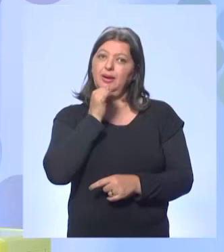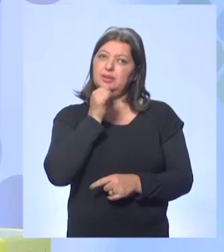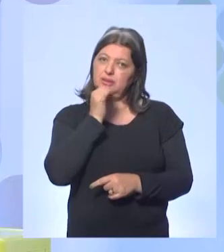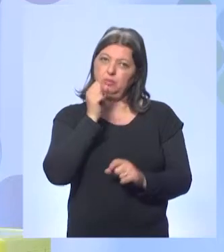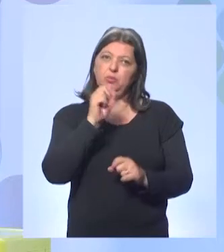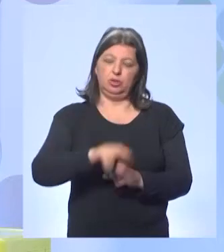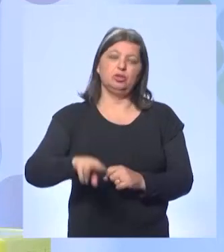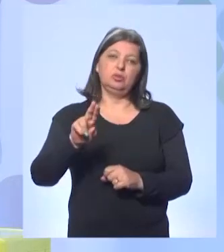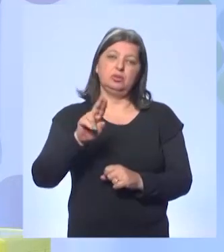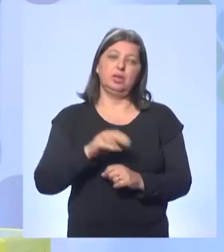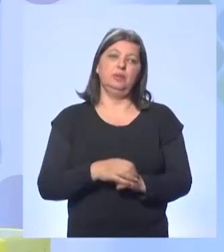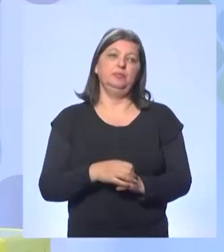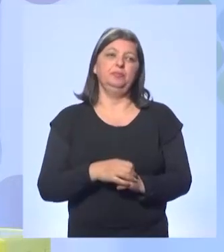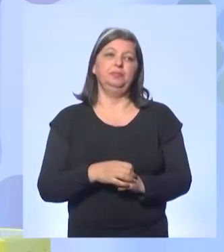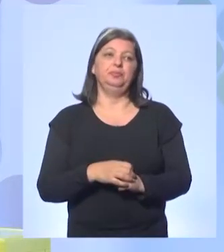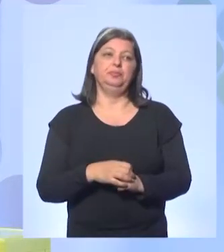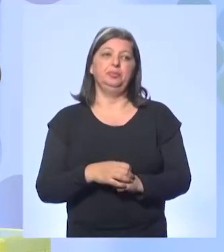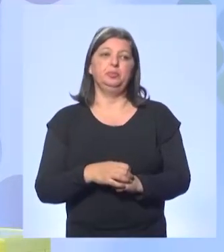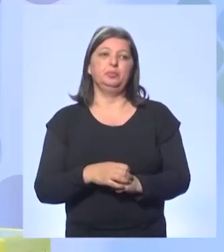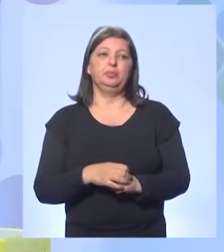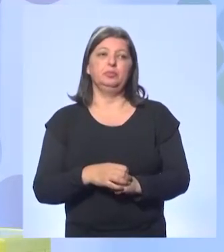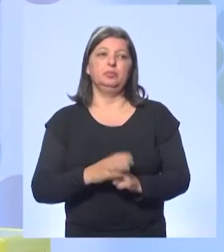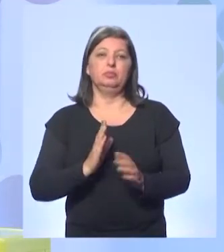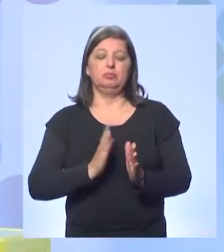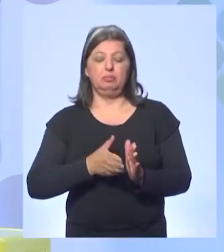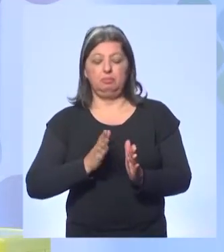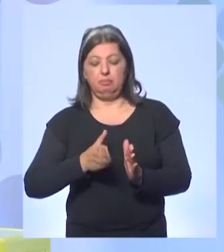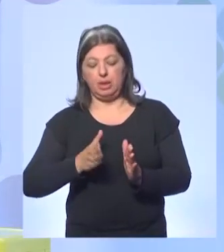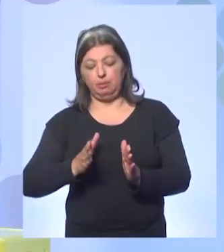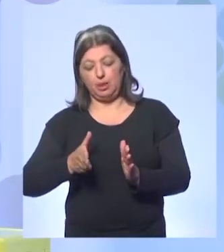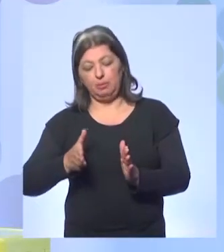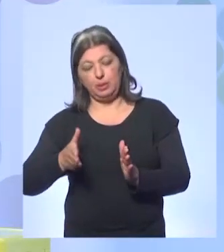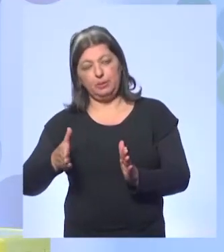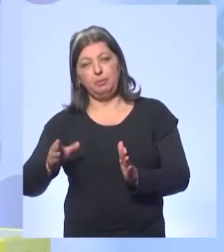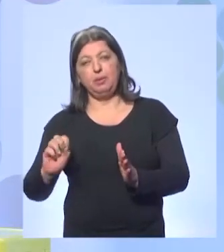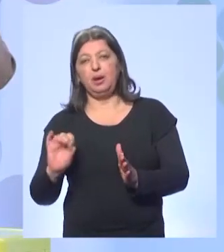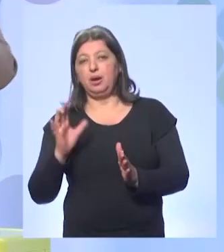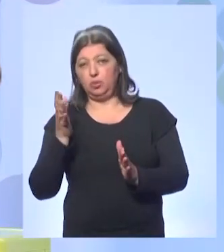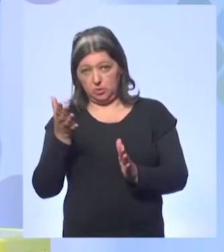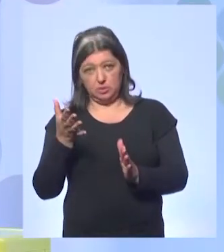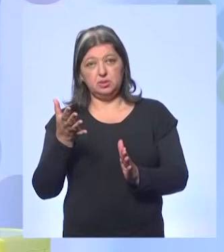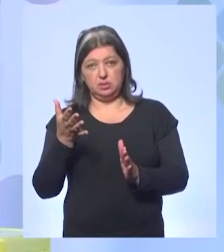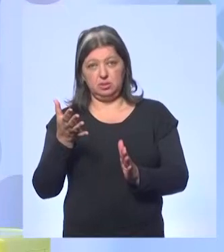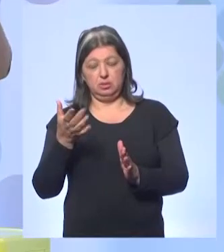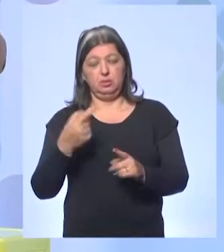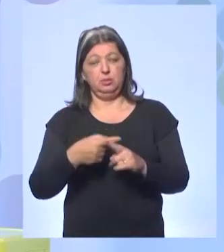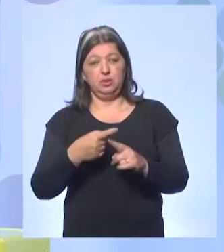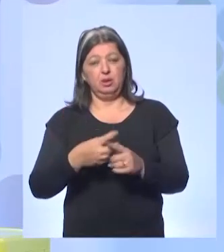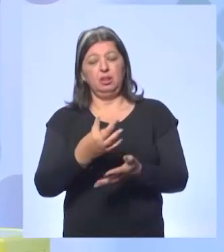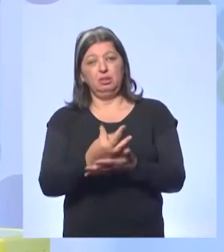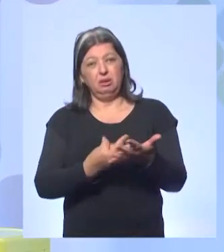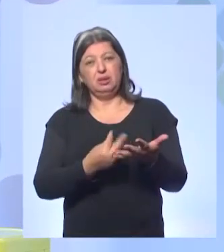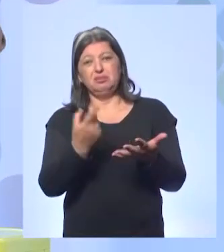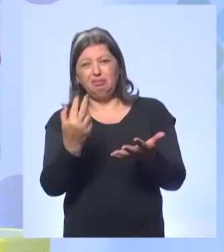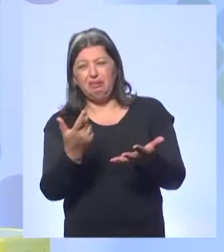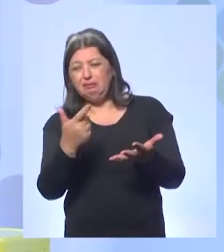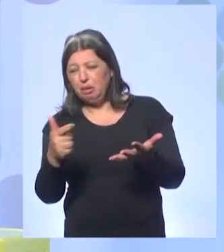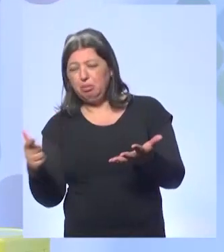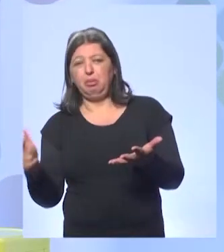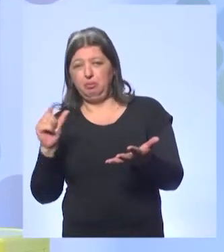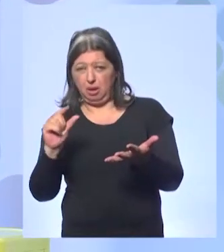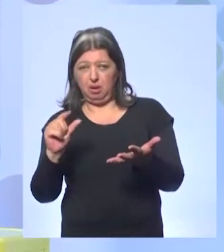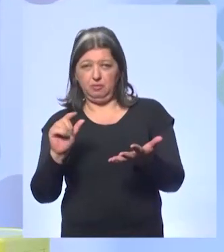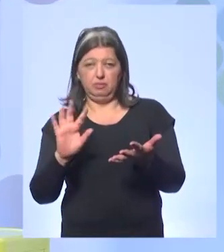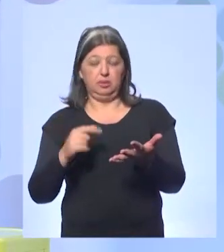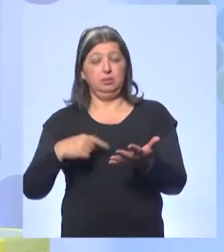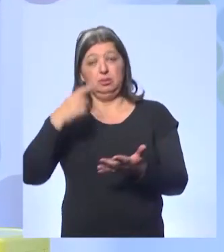então, para fazer essa sequência acontecer no texto de vocês e não ficar repetitivo e ter uma sequência lógica